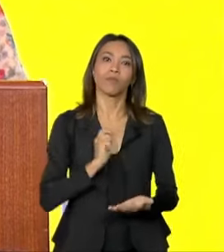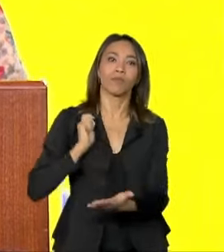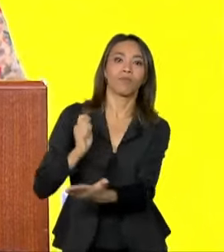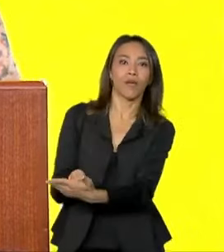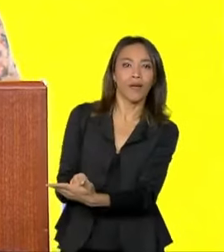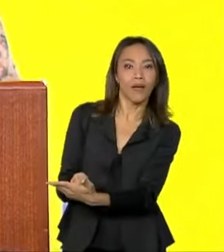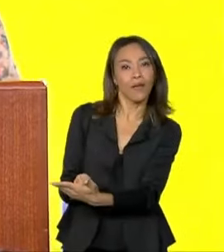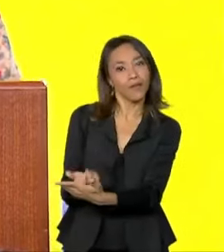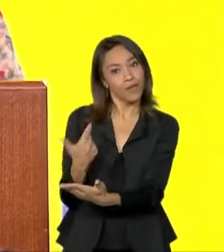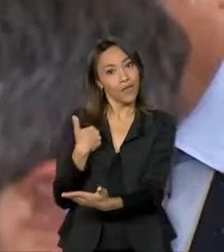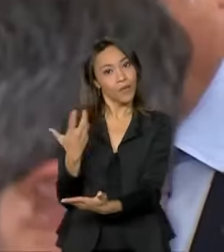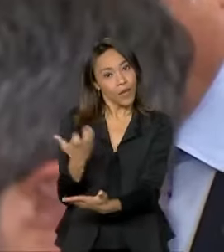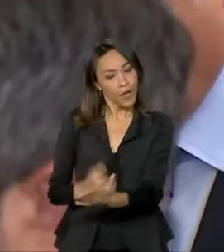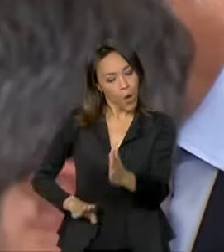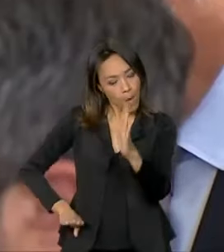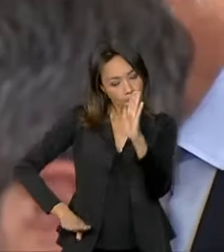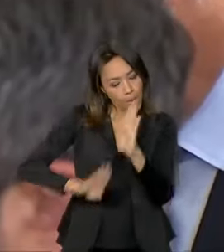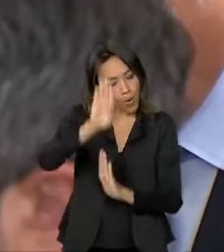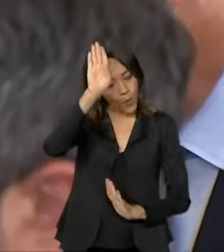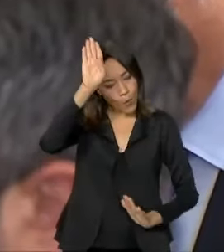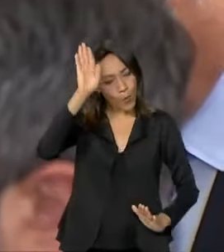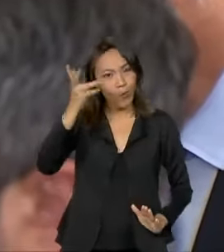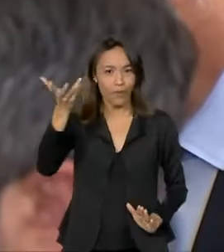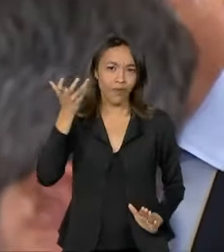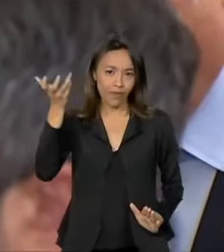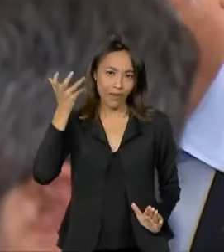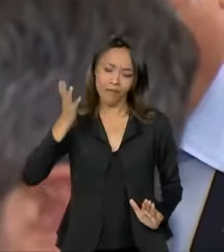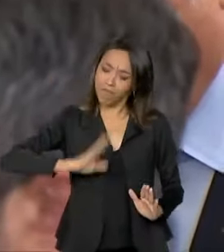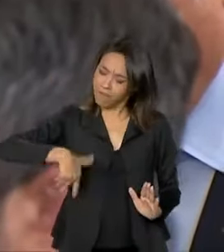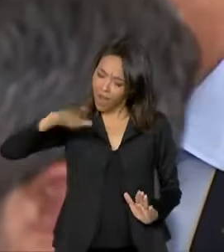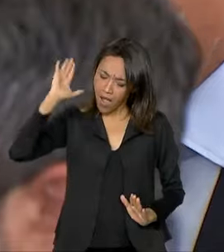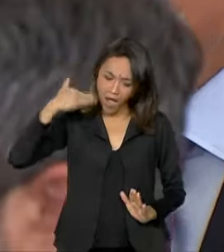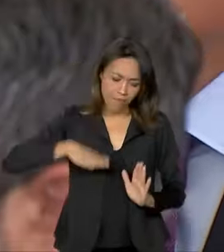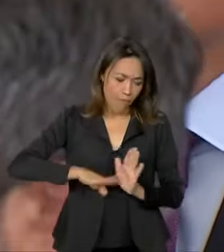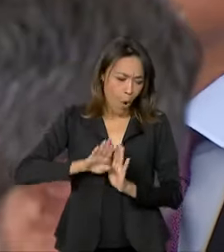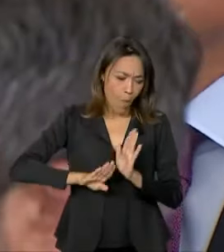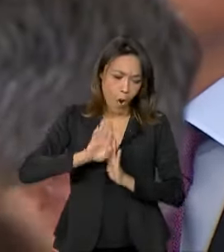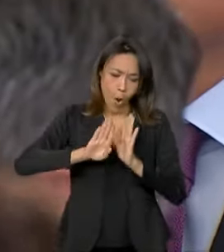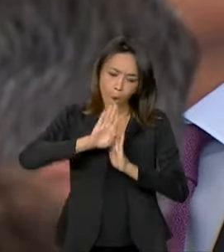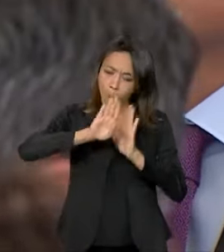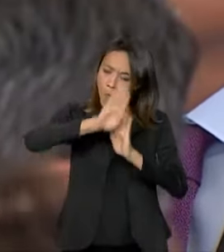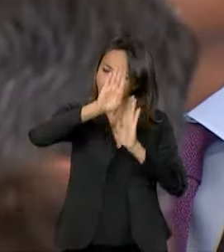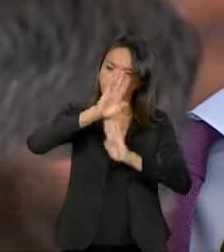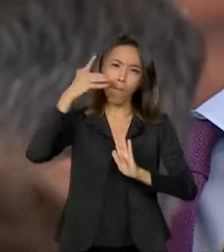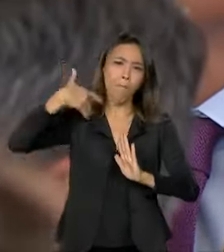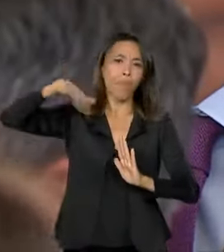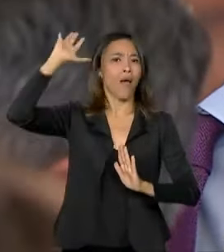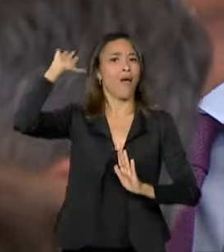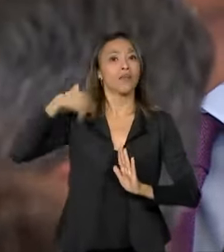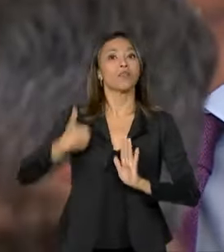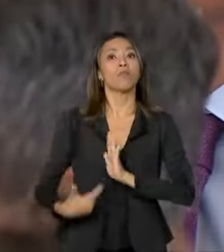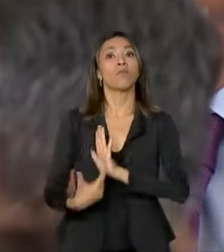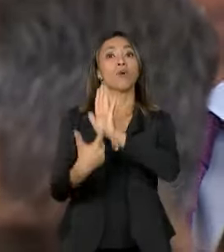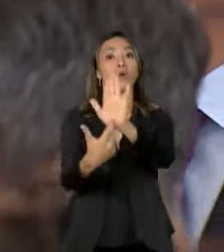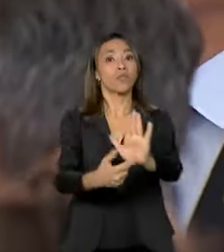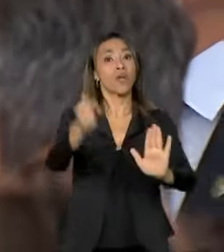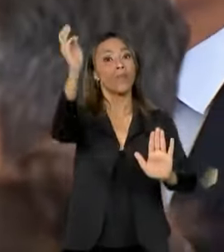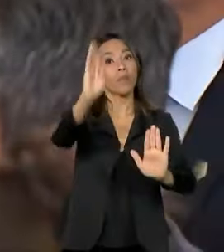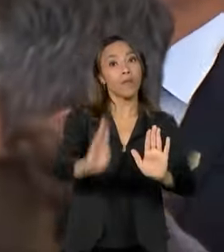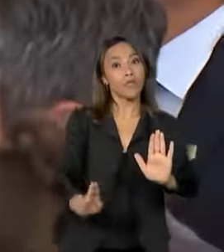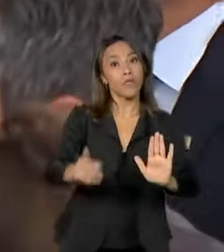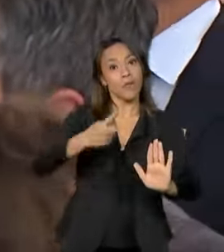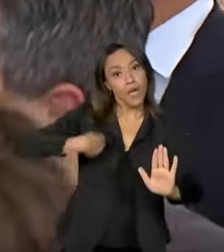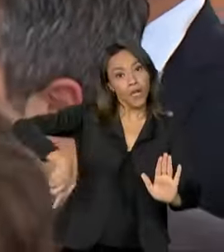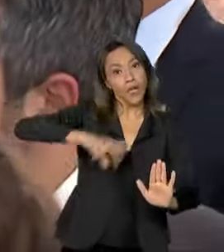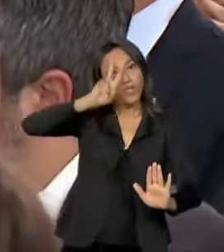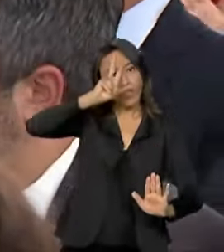e crescer. É isso que eu estou querendo, crescer. Crescer cada dia mais, mostrar para esse Brasil que a nossa